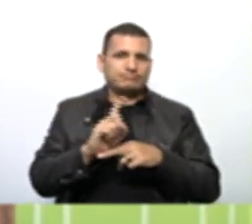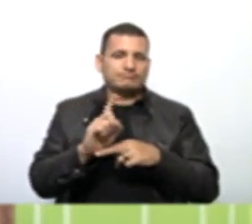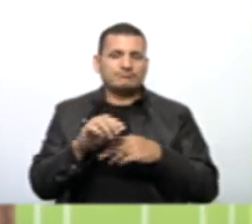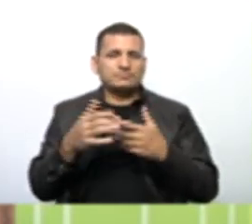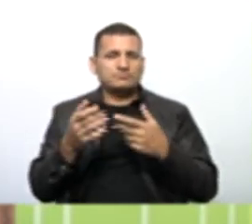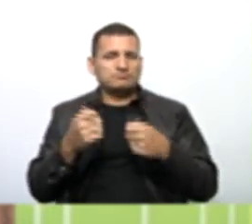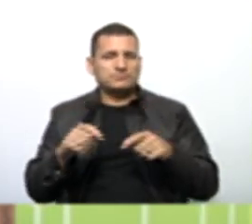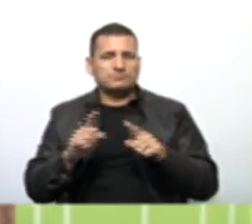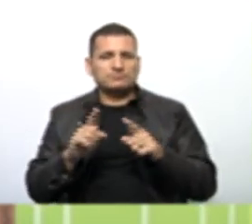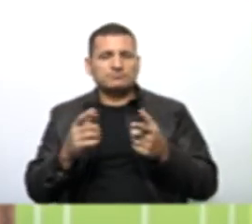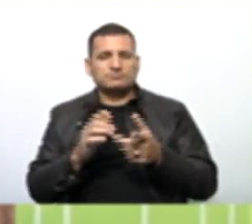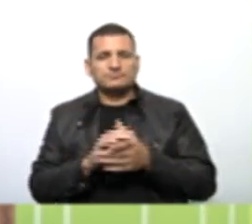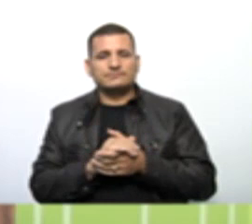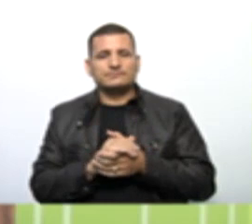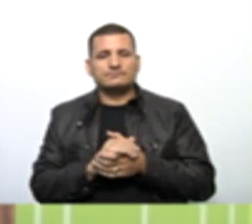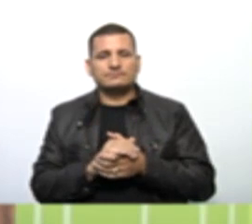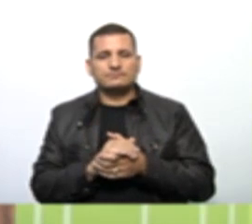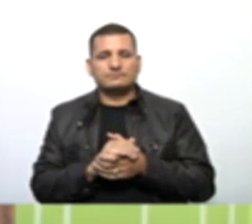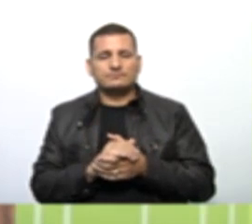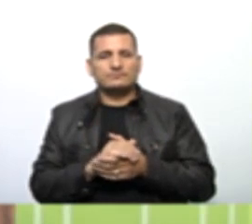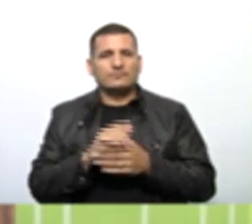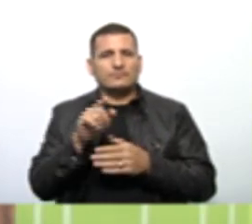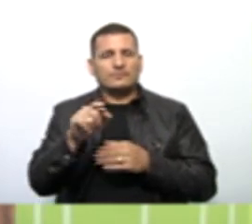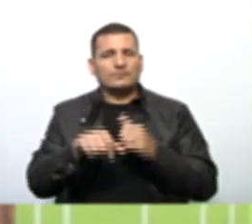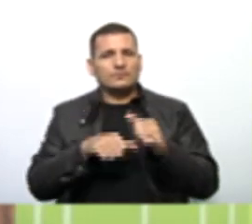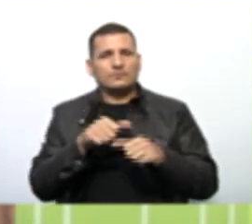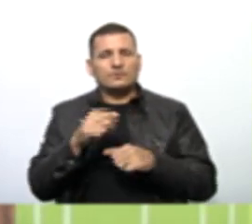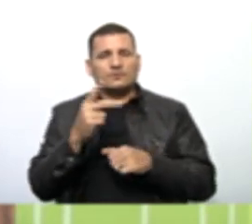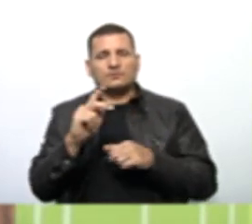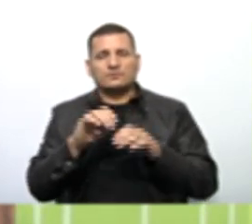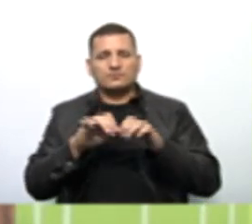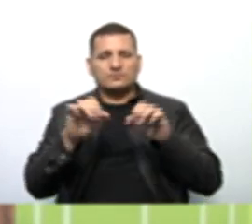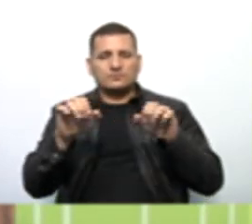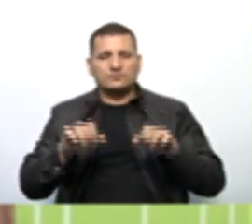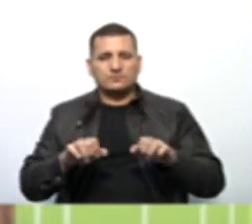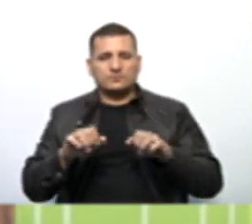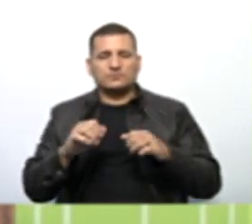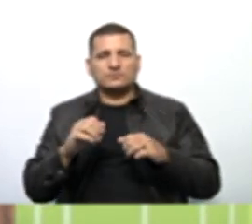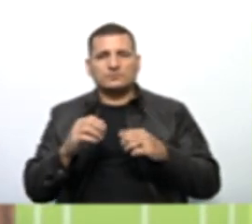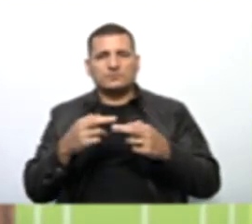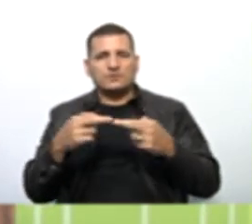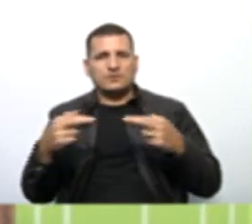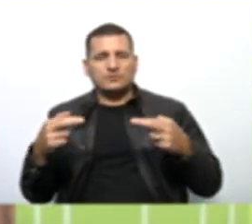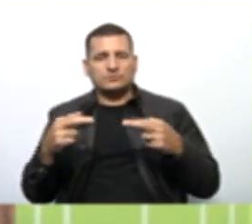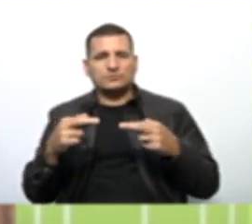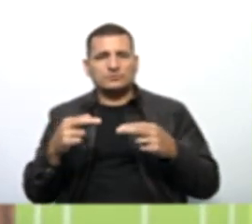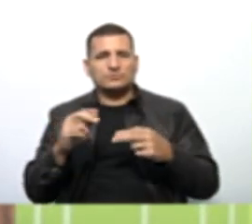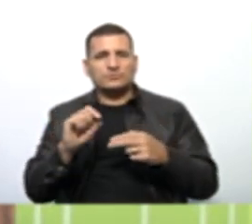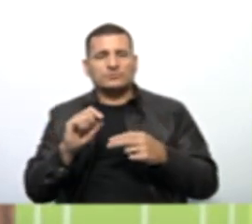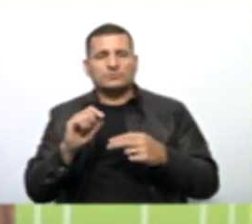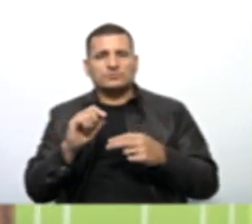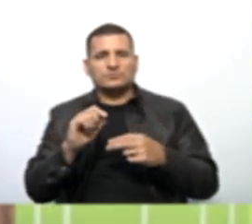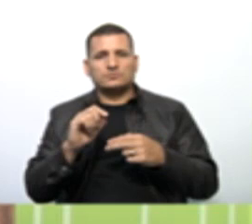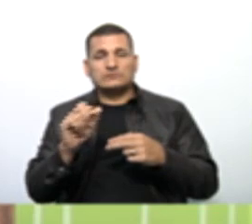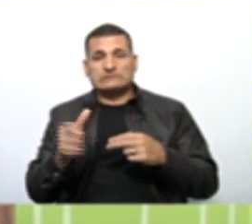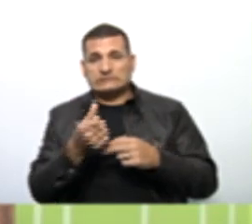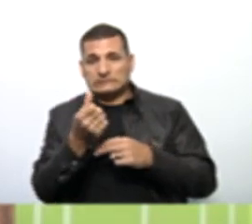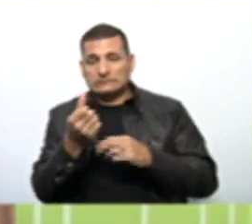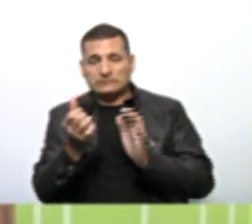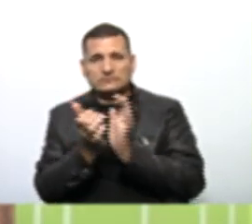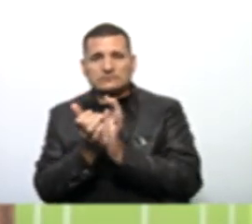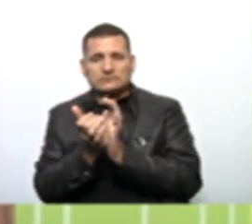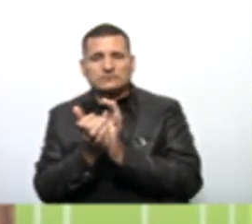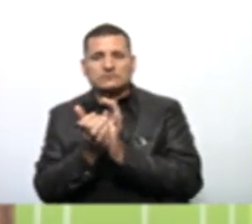né e para você mudar toda a estrutura só com a sua casa para a categoria 6 e você querer ter que utilizar